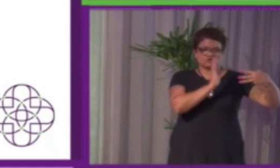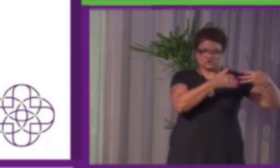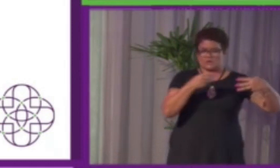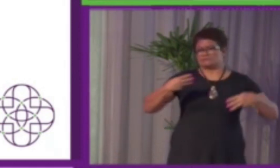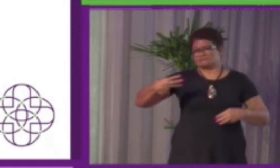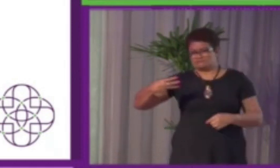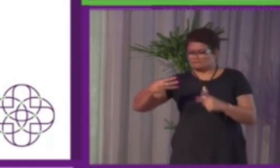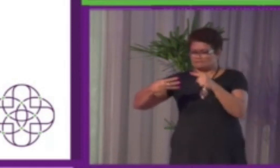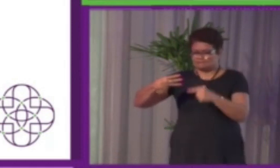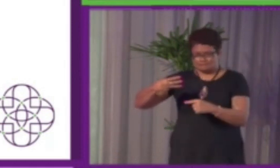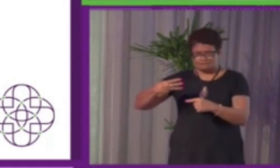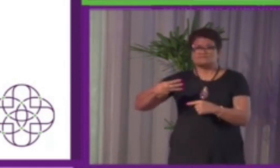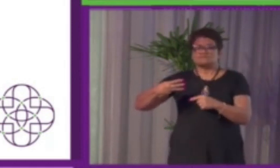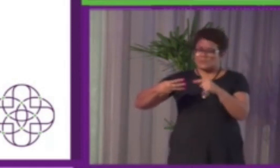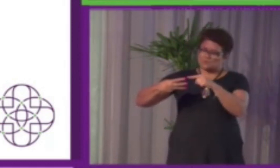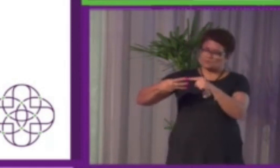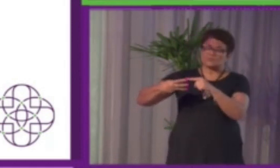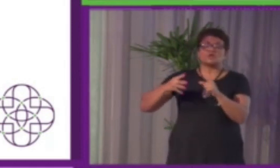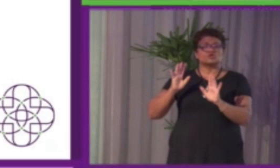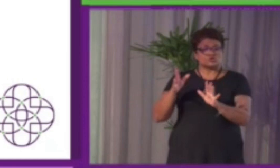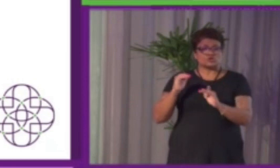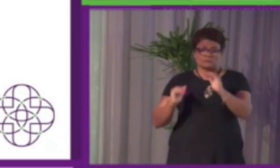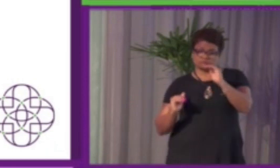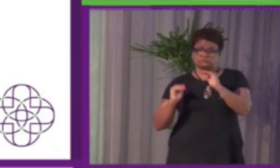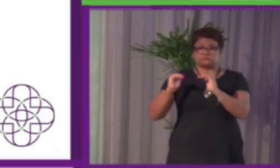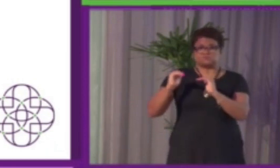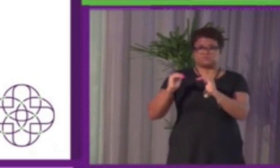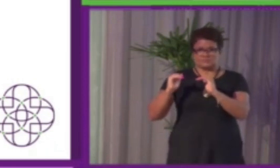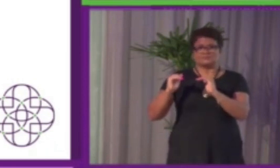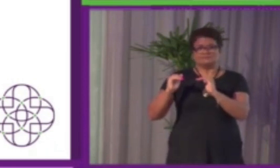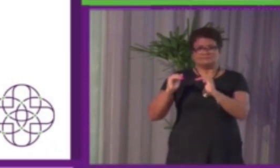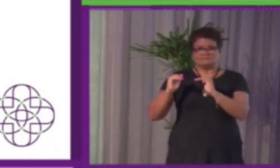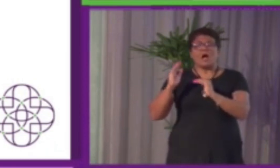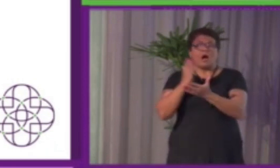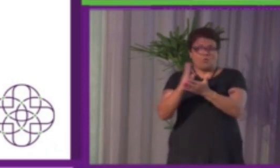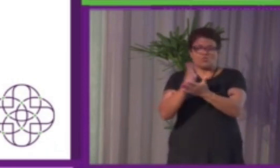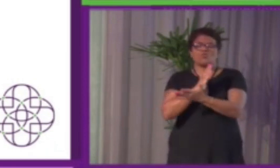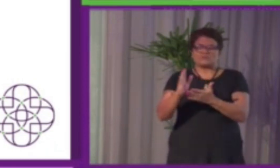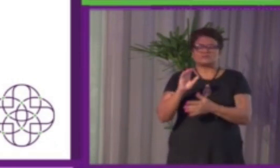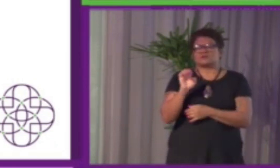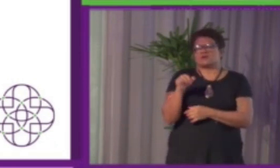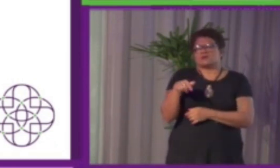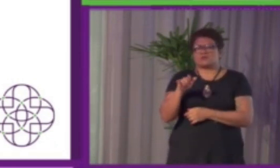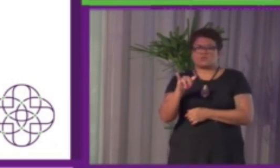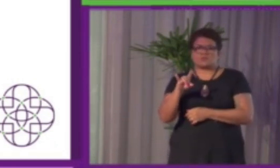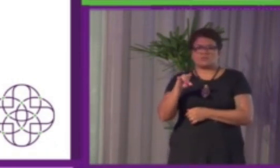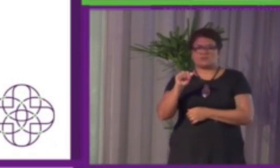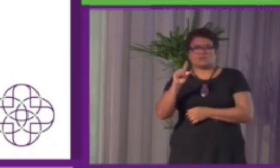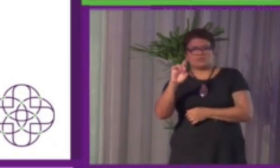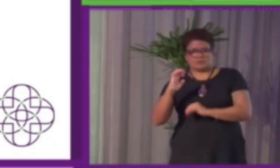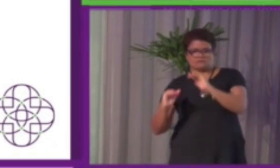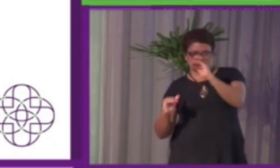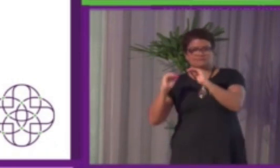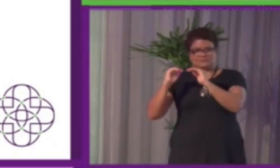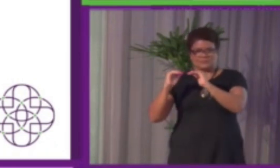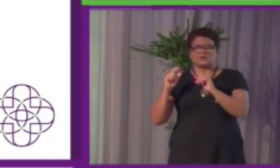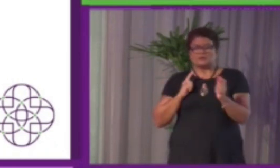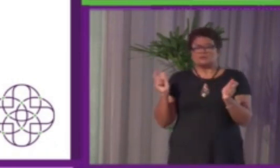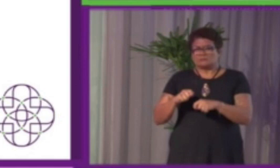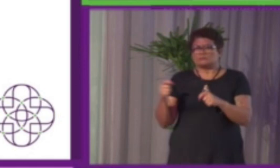algumas questões de equidade sendo trabalhadas. Tá? Então, assim, como? Nós temos